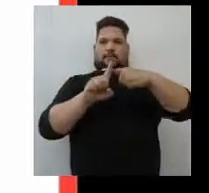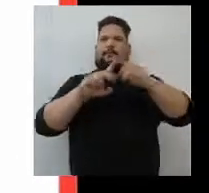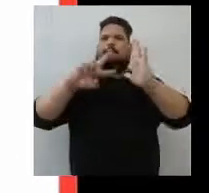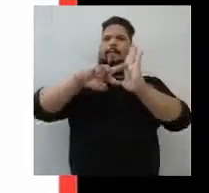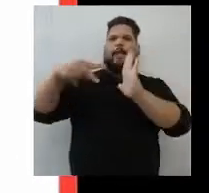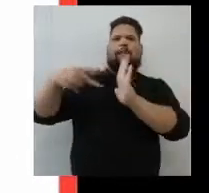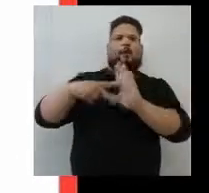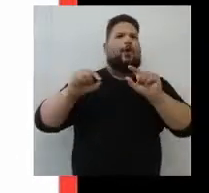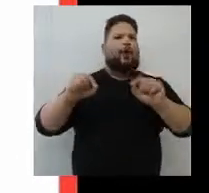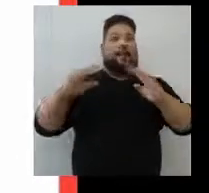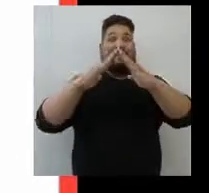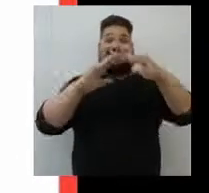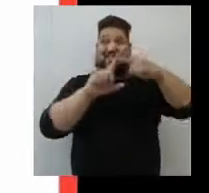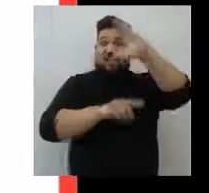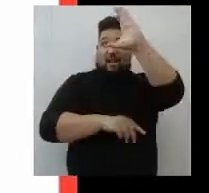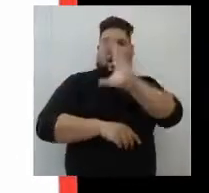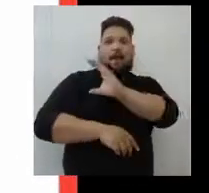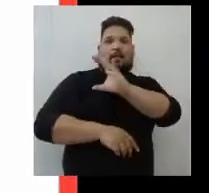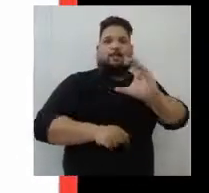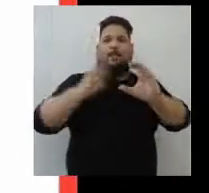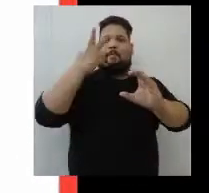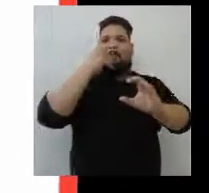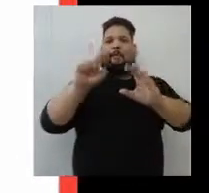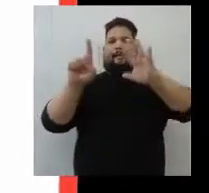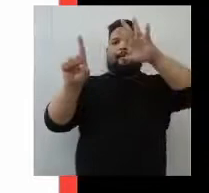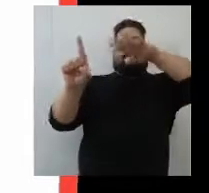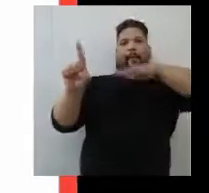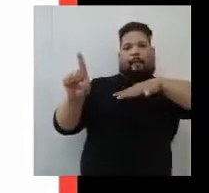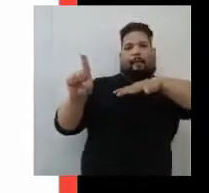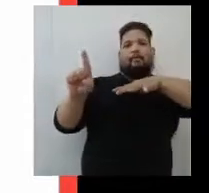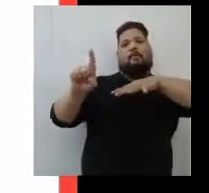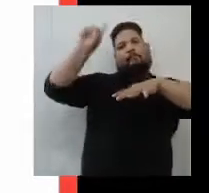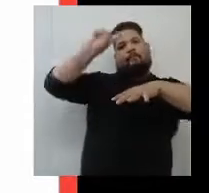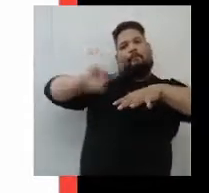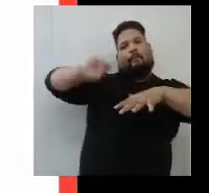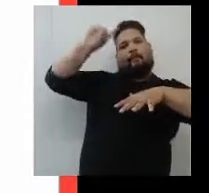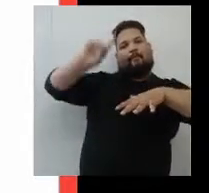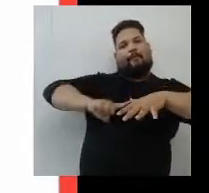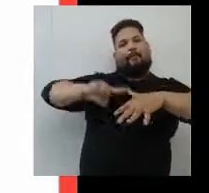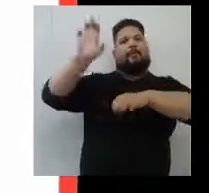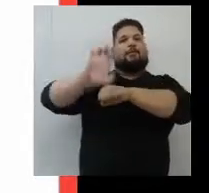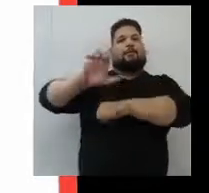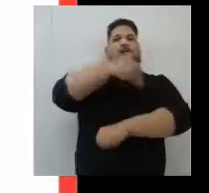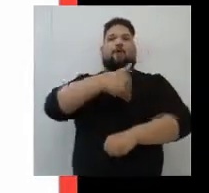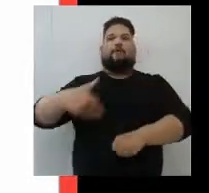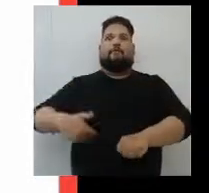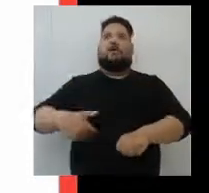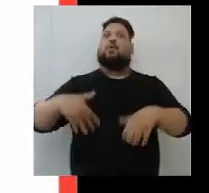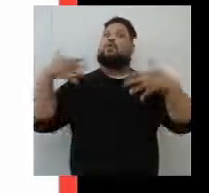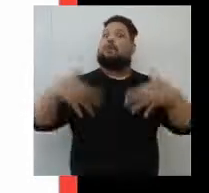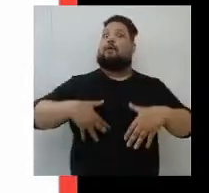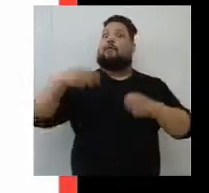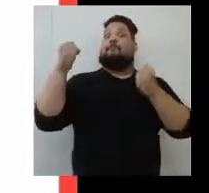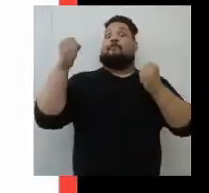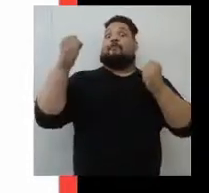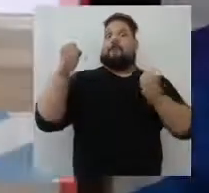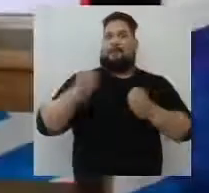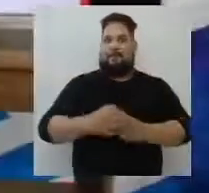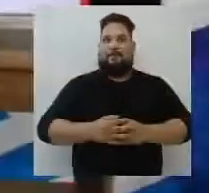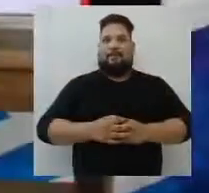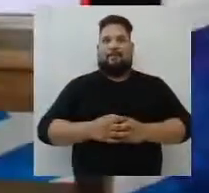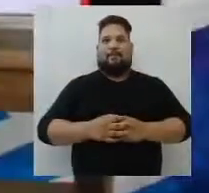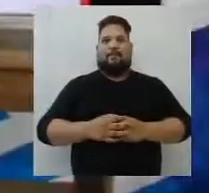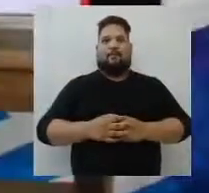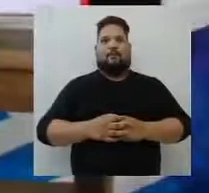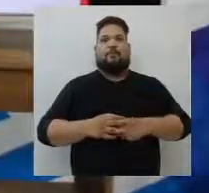igreja católica submissa às ordens do Estado. Isso era tão forte, volta para mim aqui, volta para mim. Essa questão